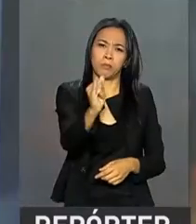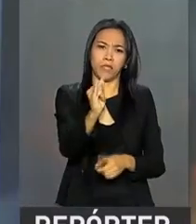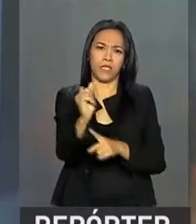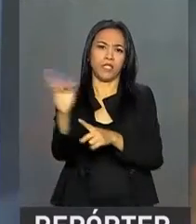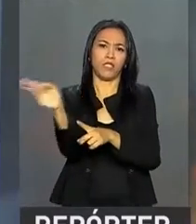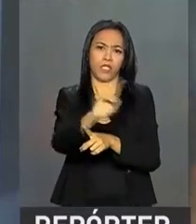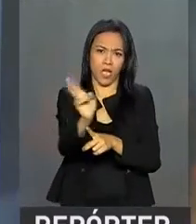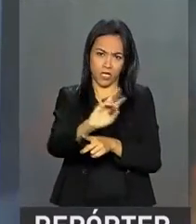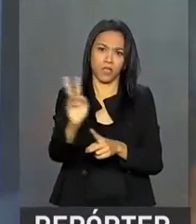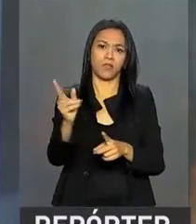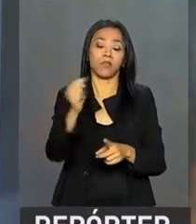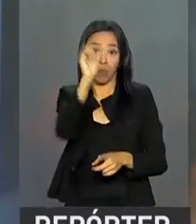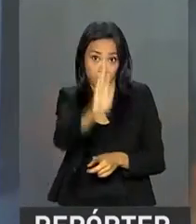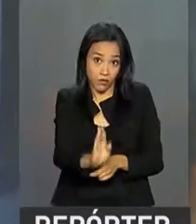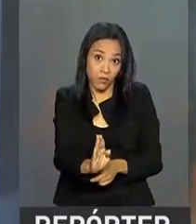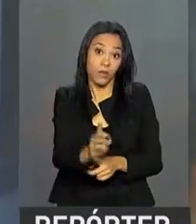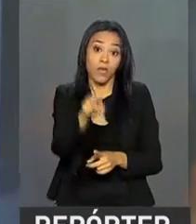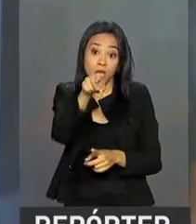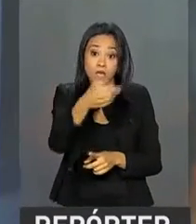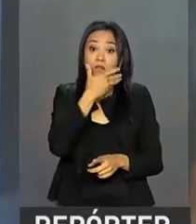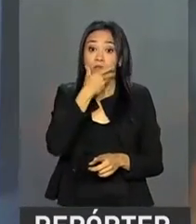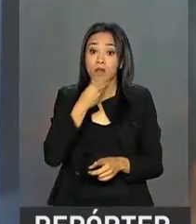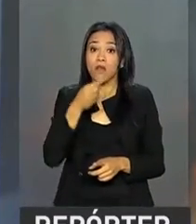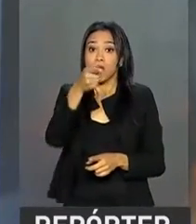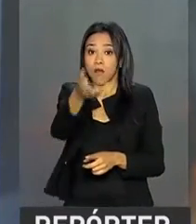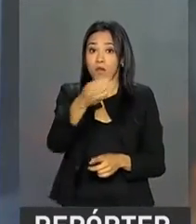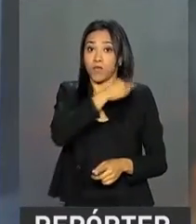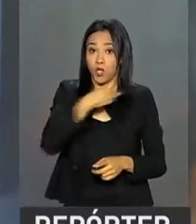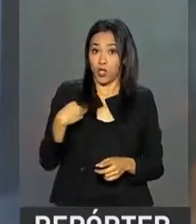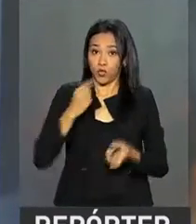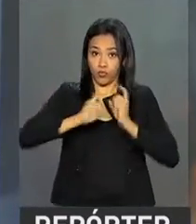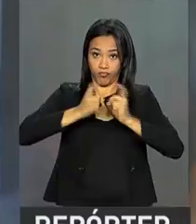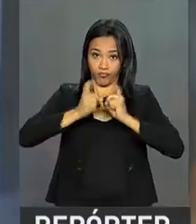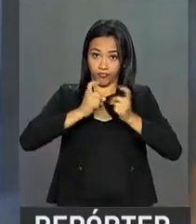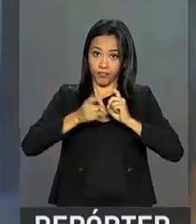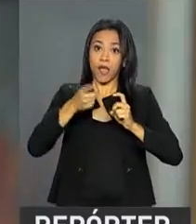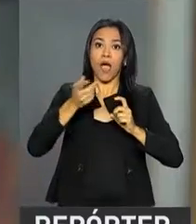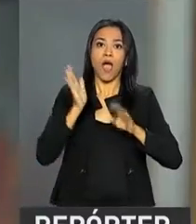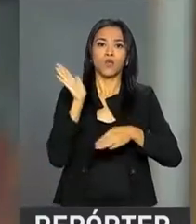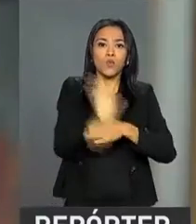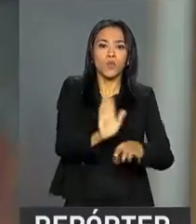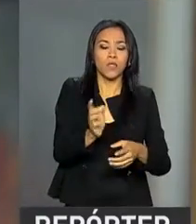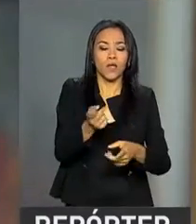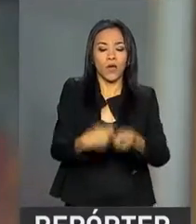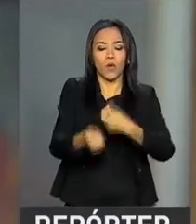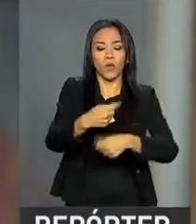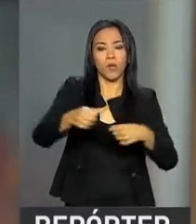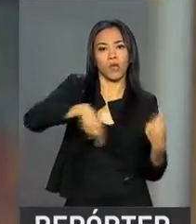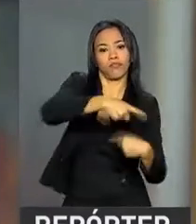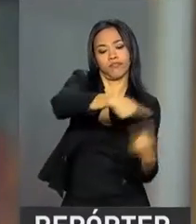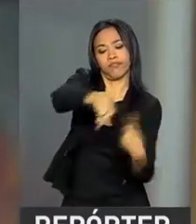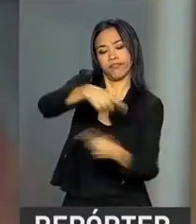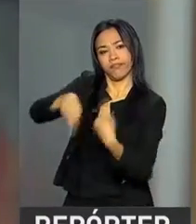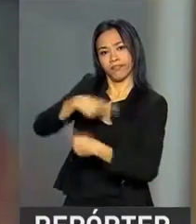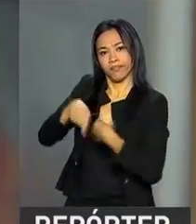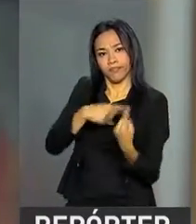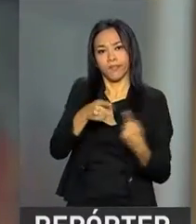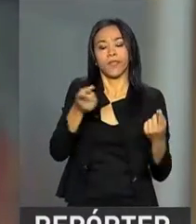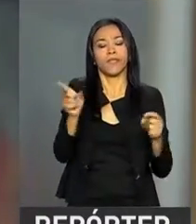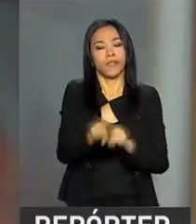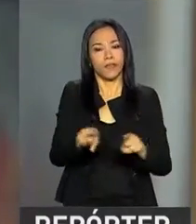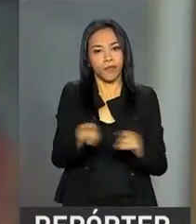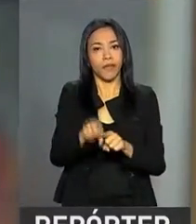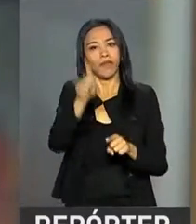país para o ministro do planejamento além de ajudar a movimentar a economia a redução das taxas libera espaço